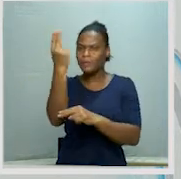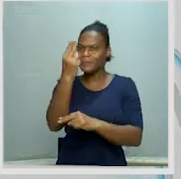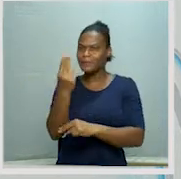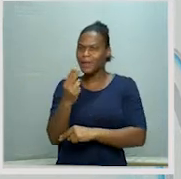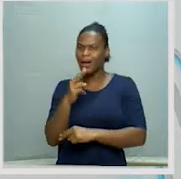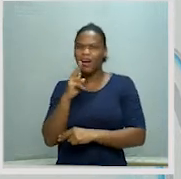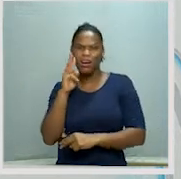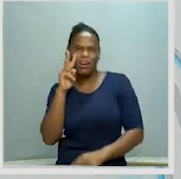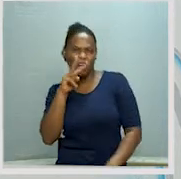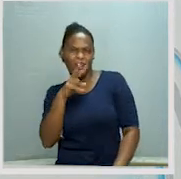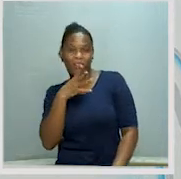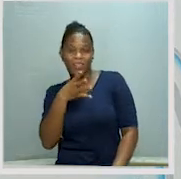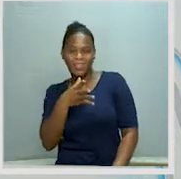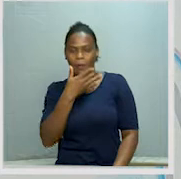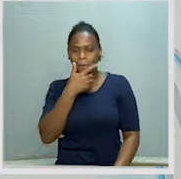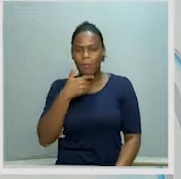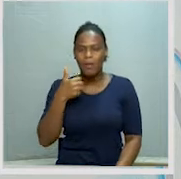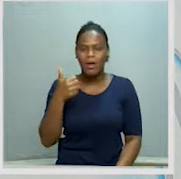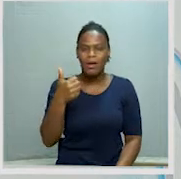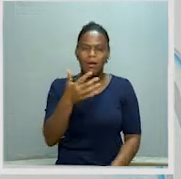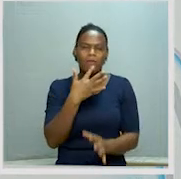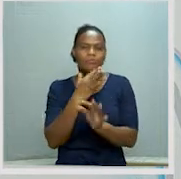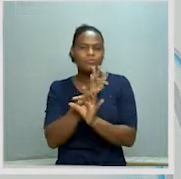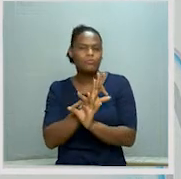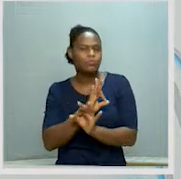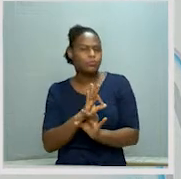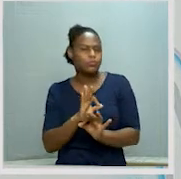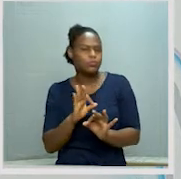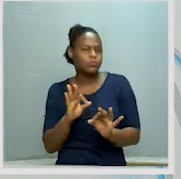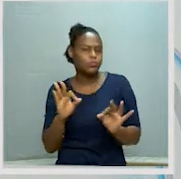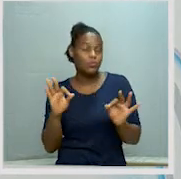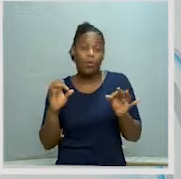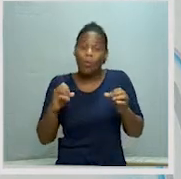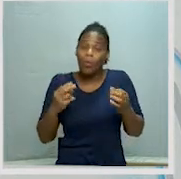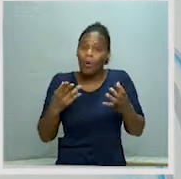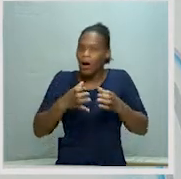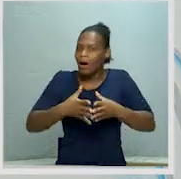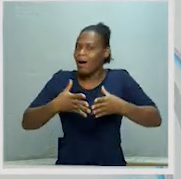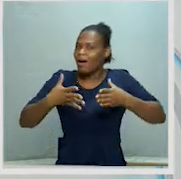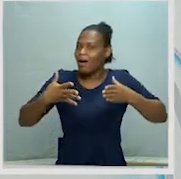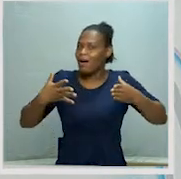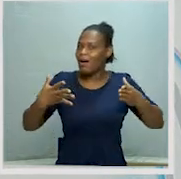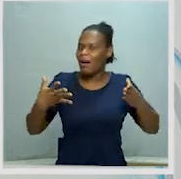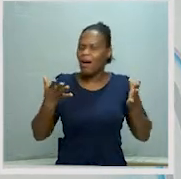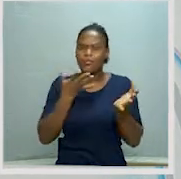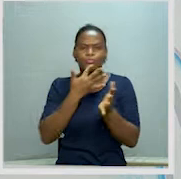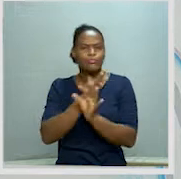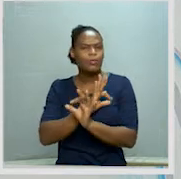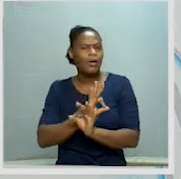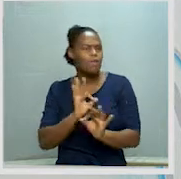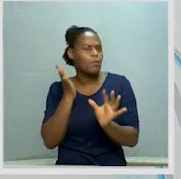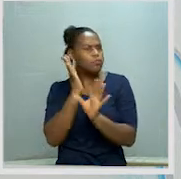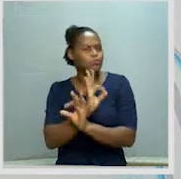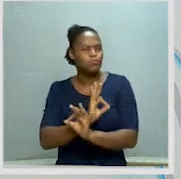o belo, é sublime, é grotesco, ou é grandioso, é espetáculo,